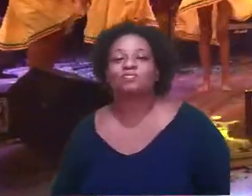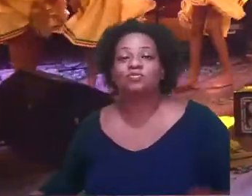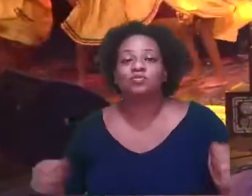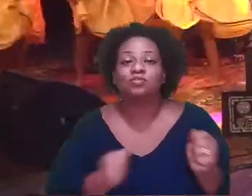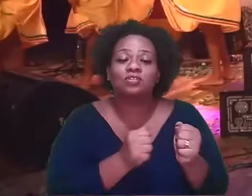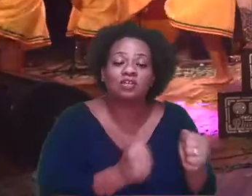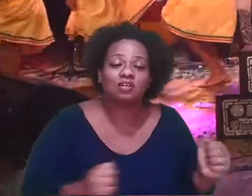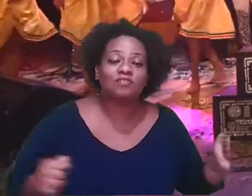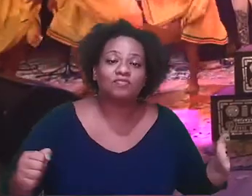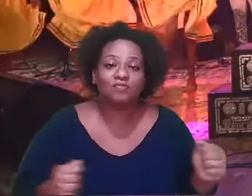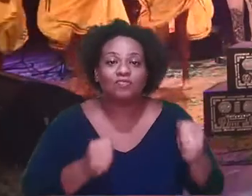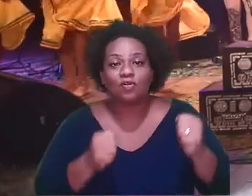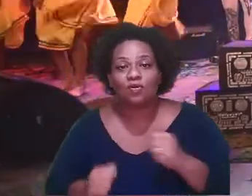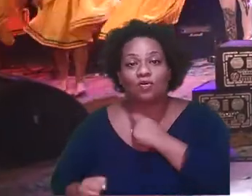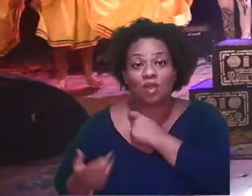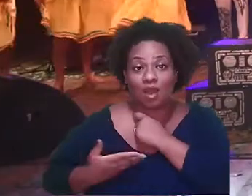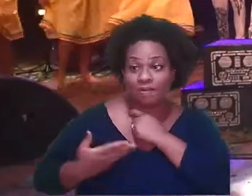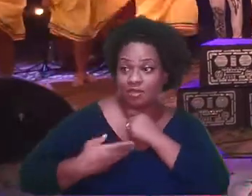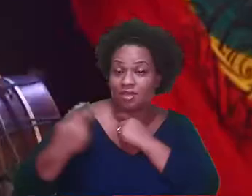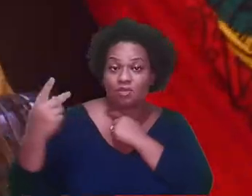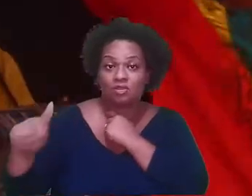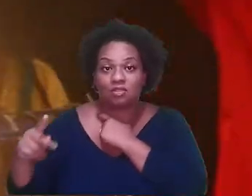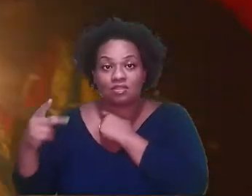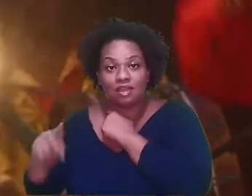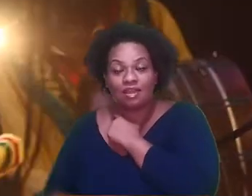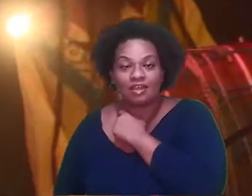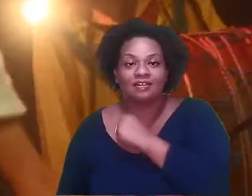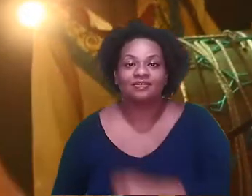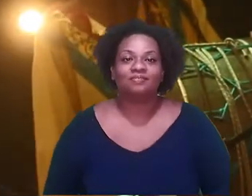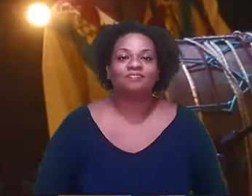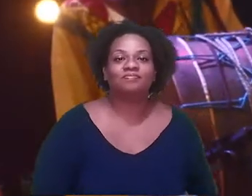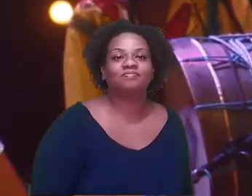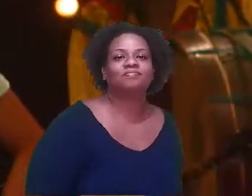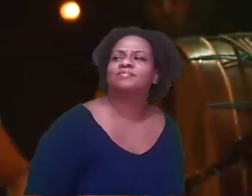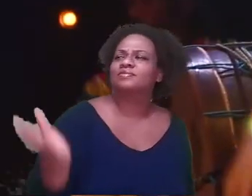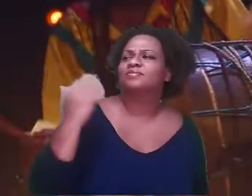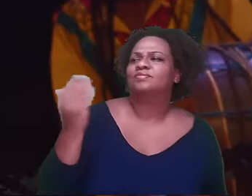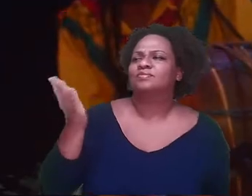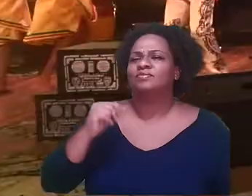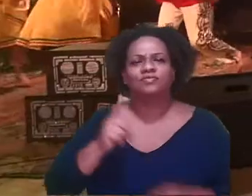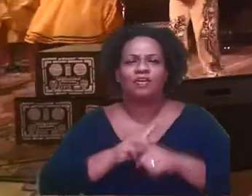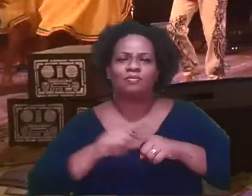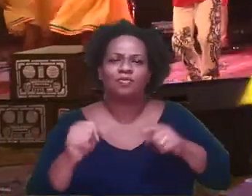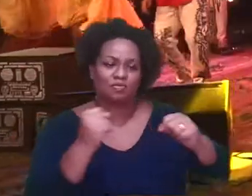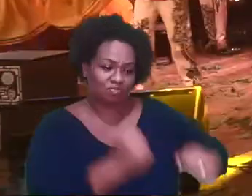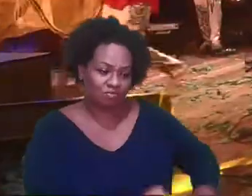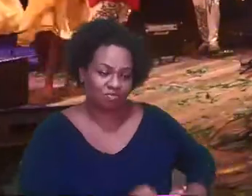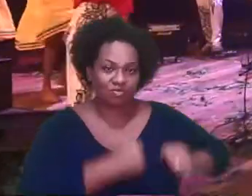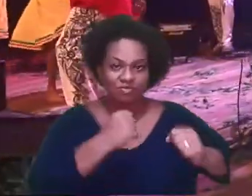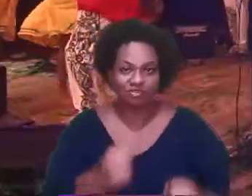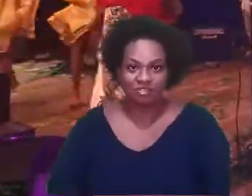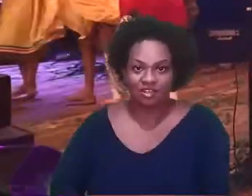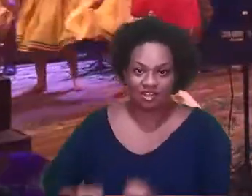sabia tocar. O amigo dela correu tanto que sumiu, foi tudo no Rio, correu pro Paraná. Vamos embora, Zé Reis, volta a